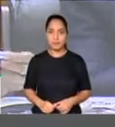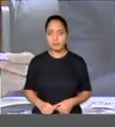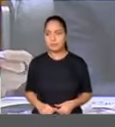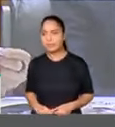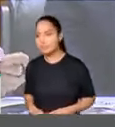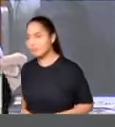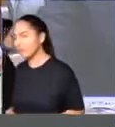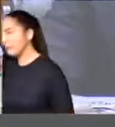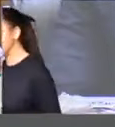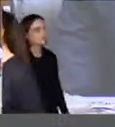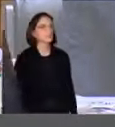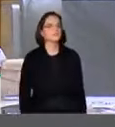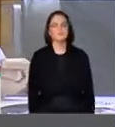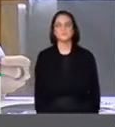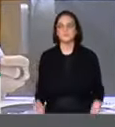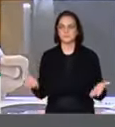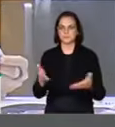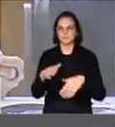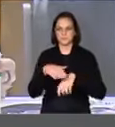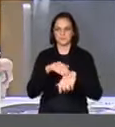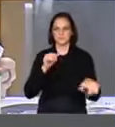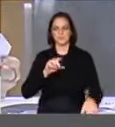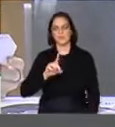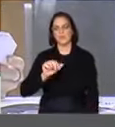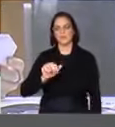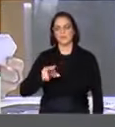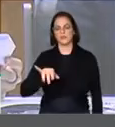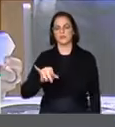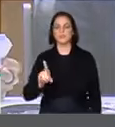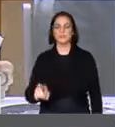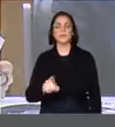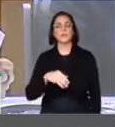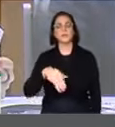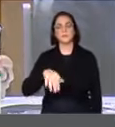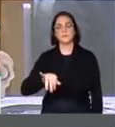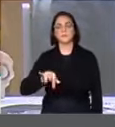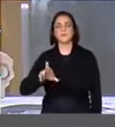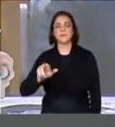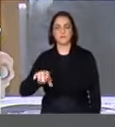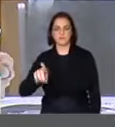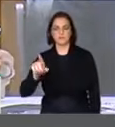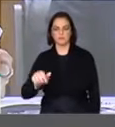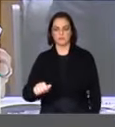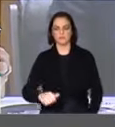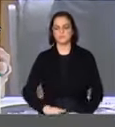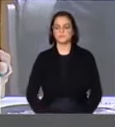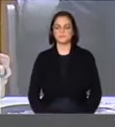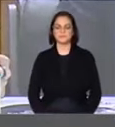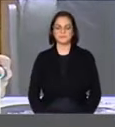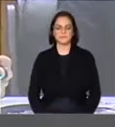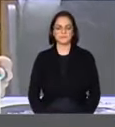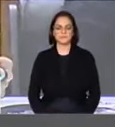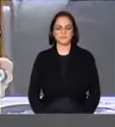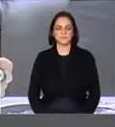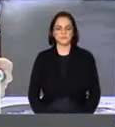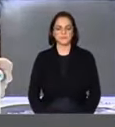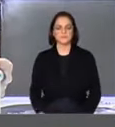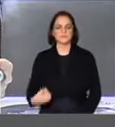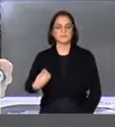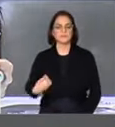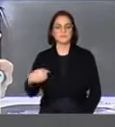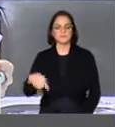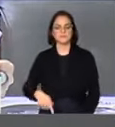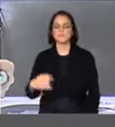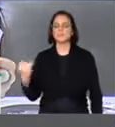a palavra para o David Miranda, que aqui ocupa um espaço imprescindível